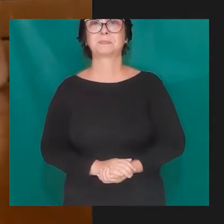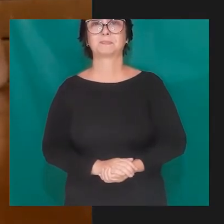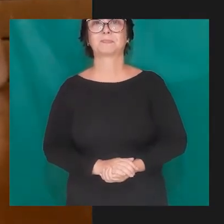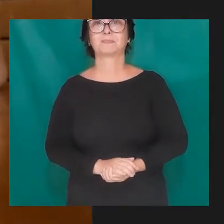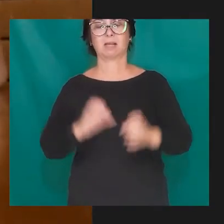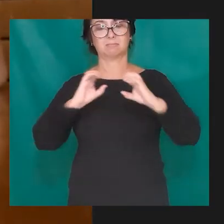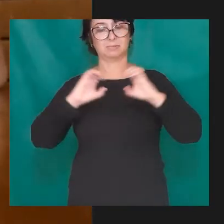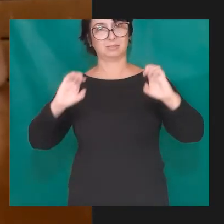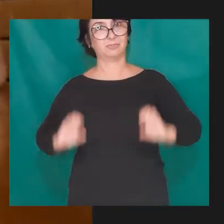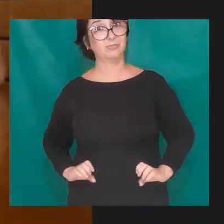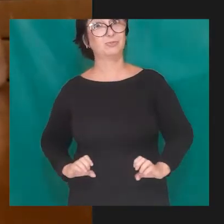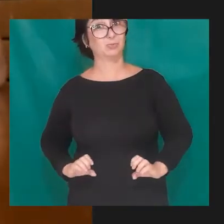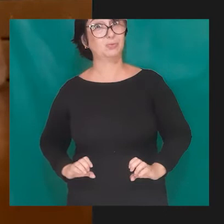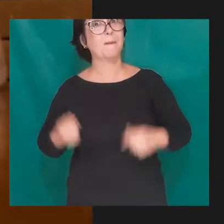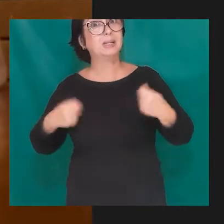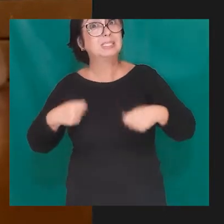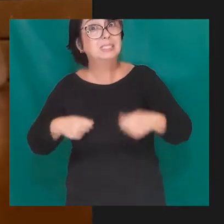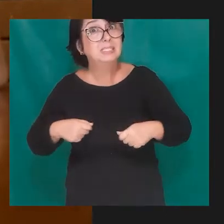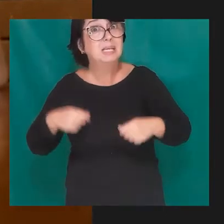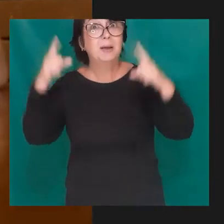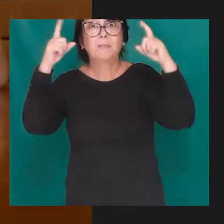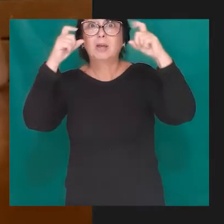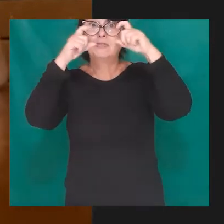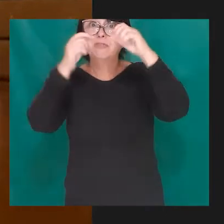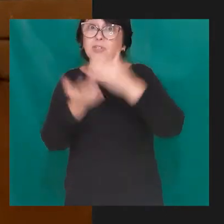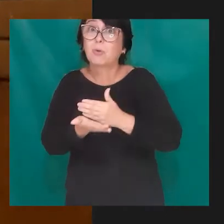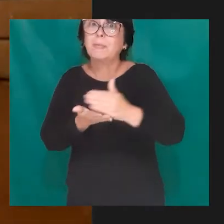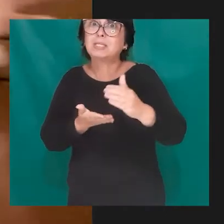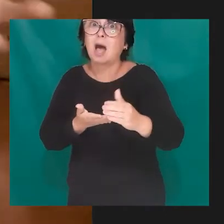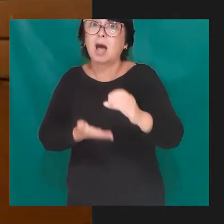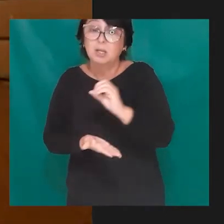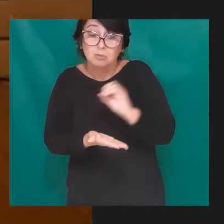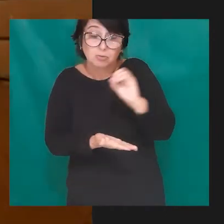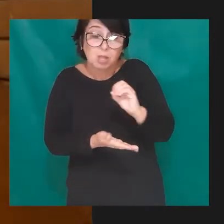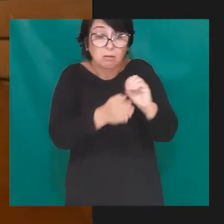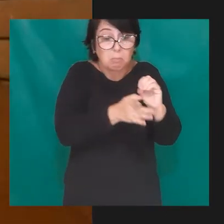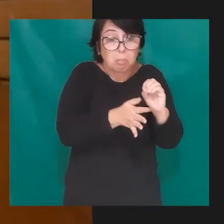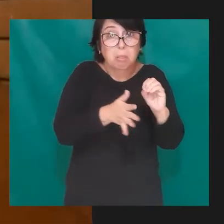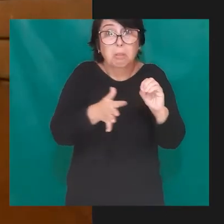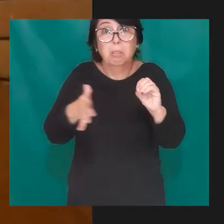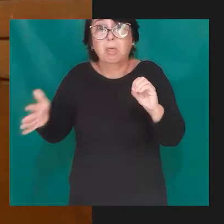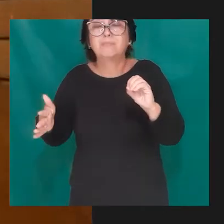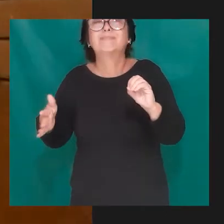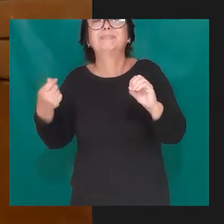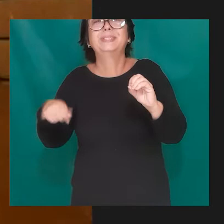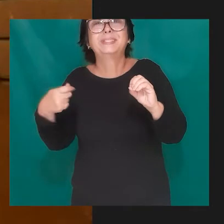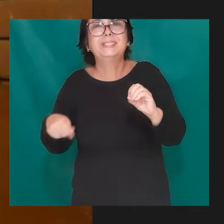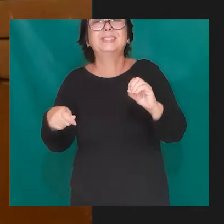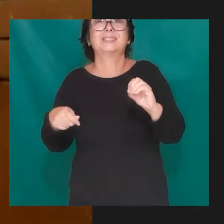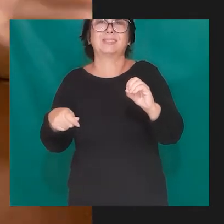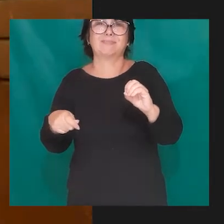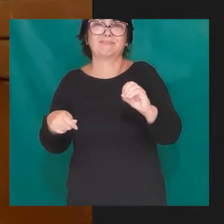sem essa estrutura fica difícil de começar talvez do zero, a não ser essa coisa de isso sim, faz de reparo,